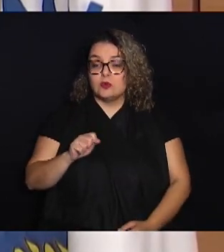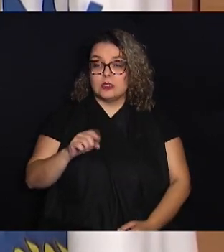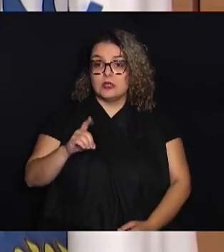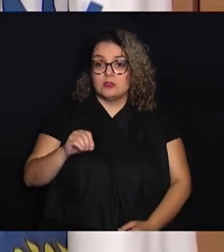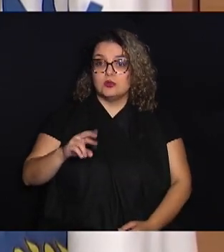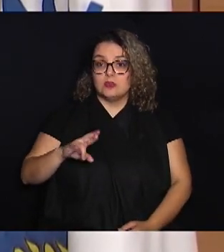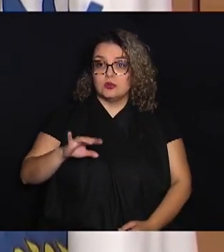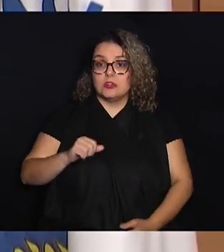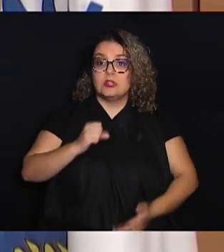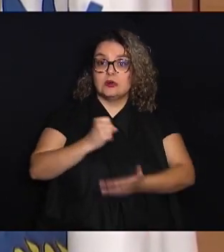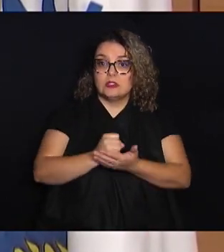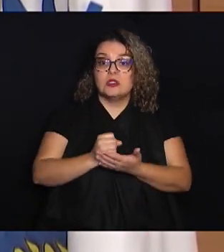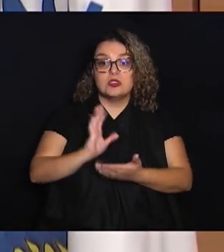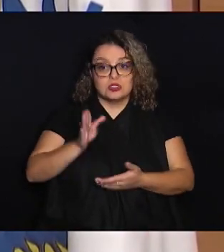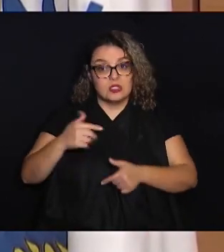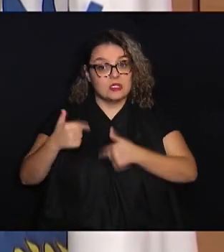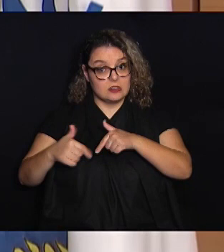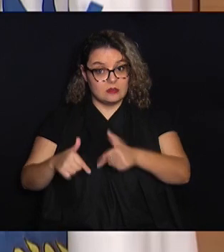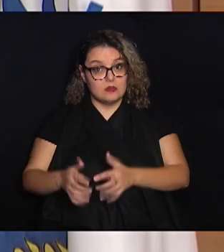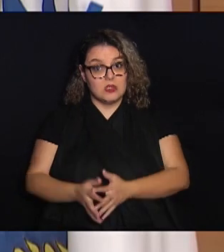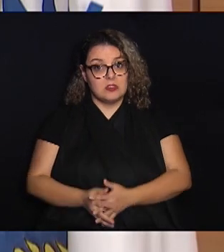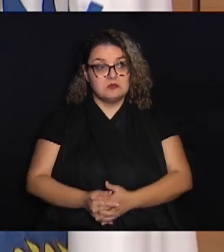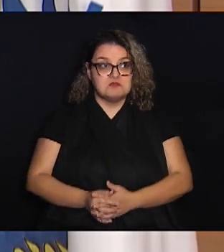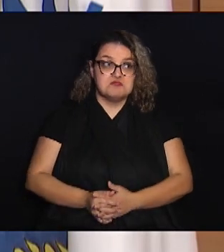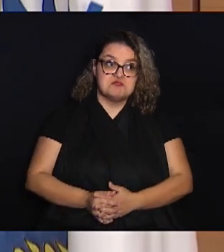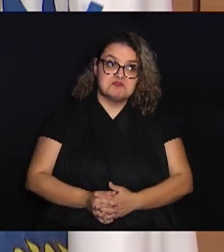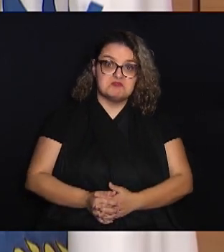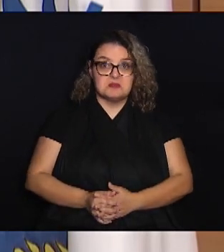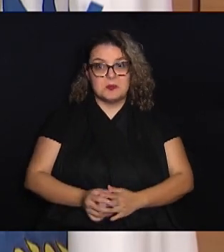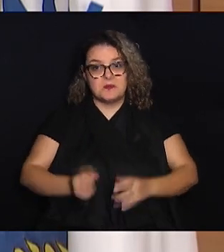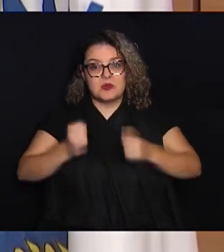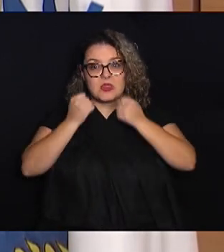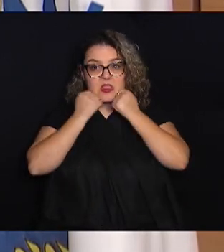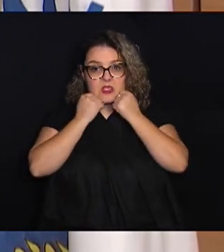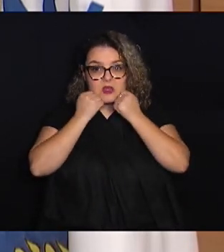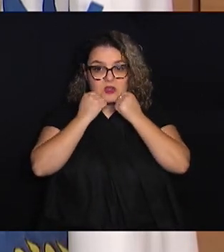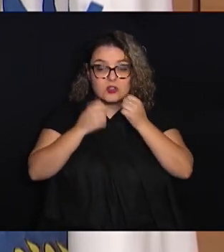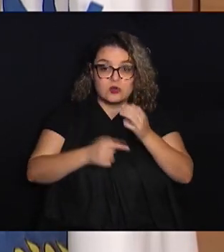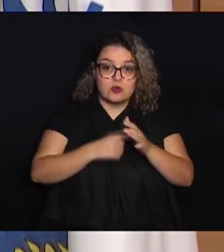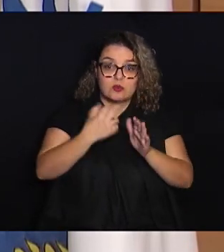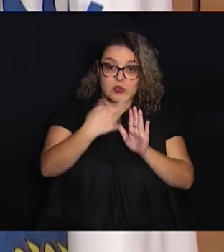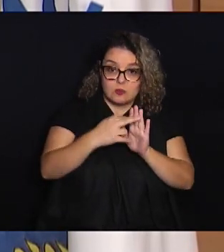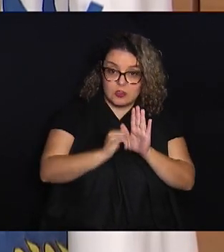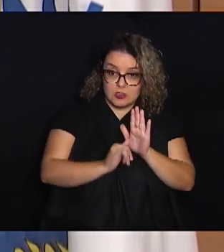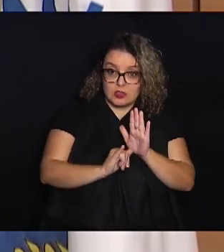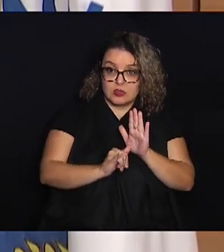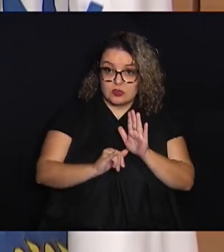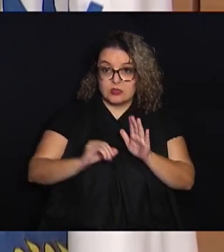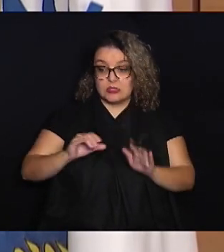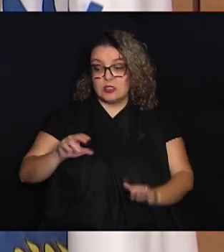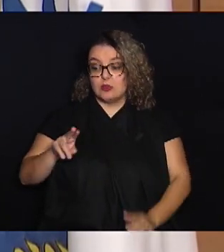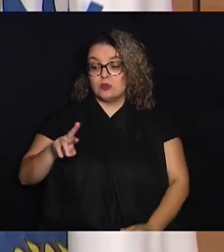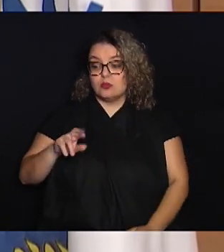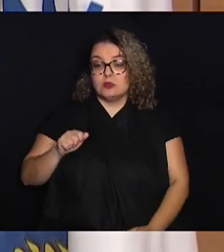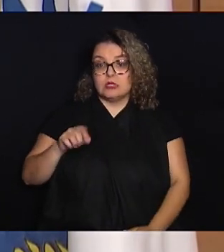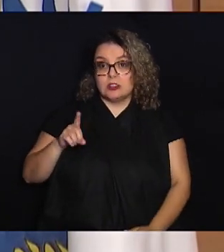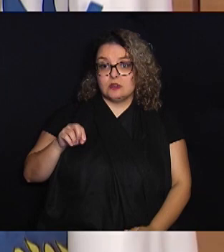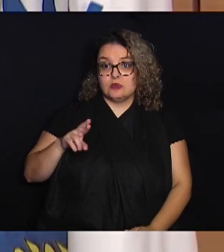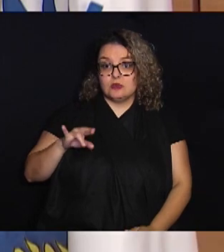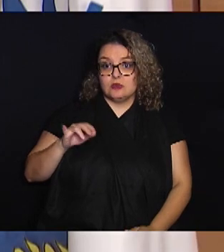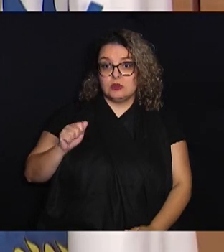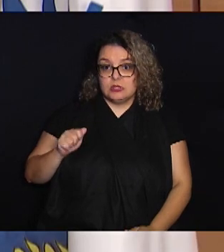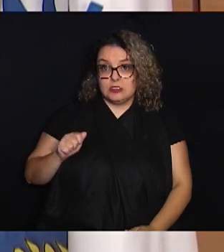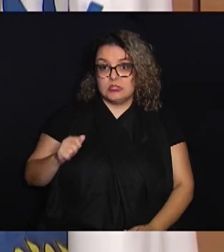está trabalhando, e até julho agora já vem um primeiro relatório da curadoria, e